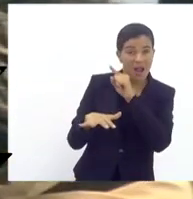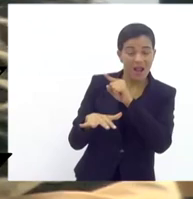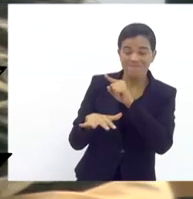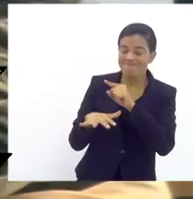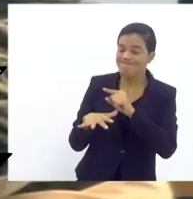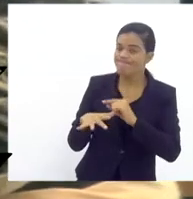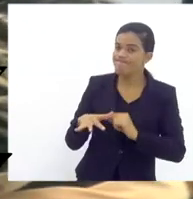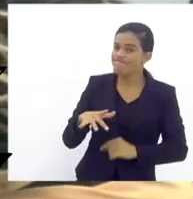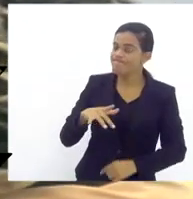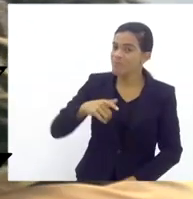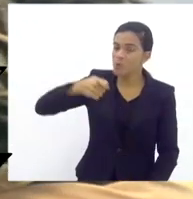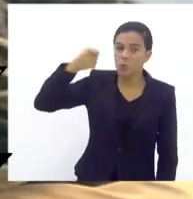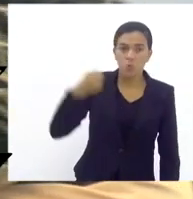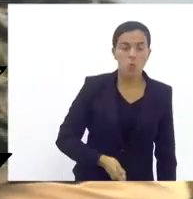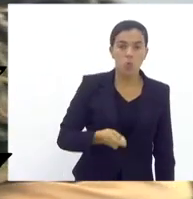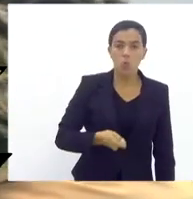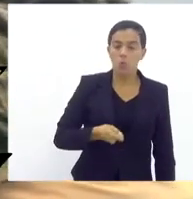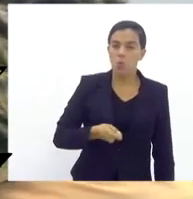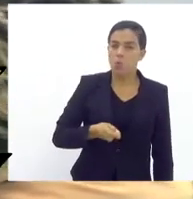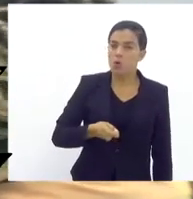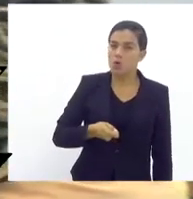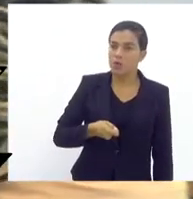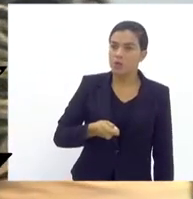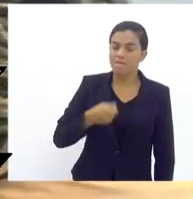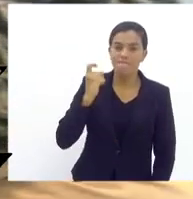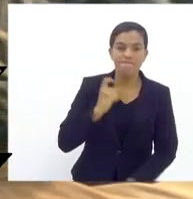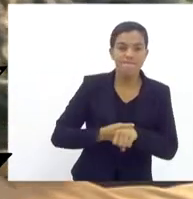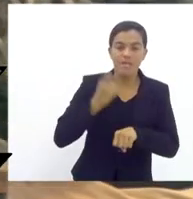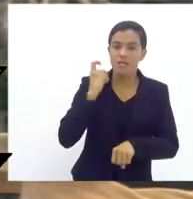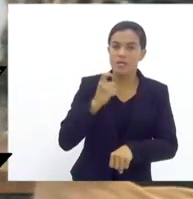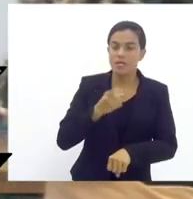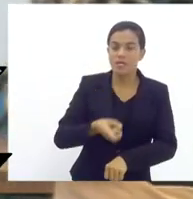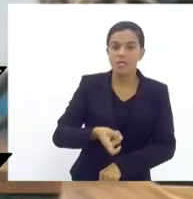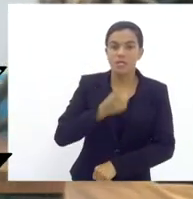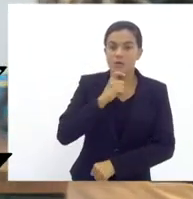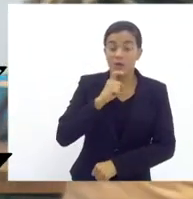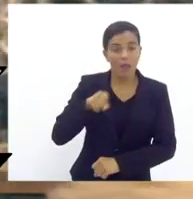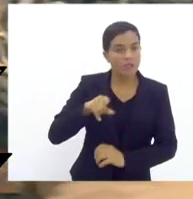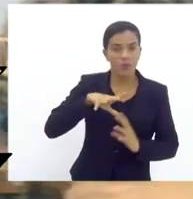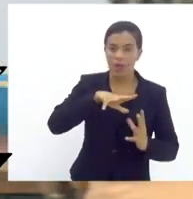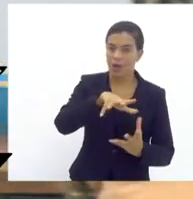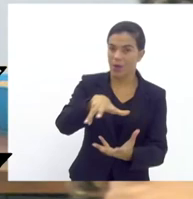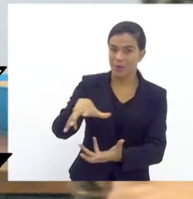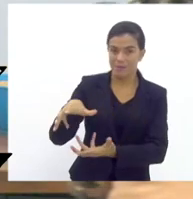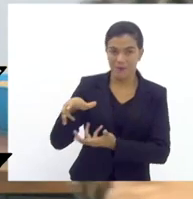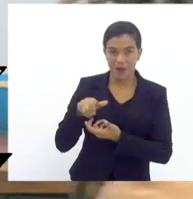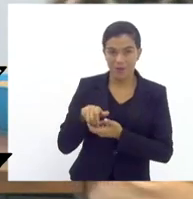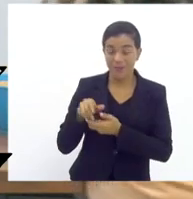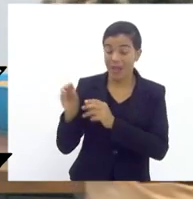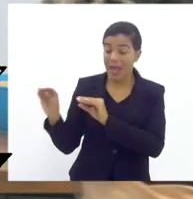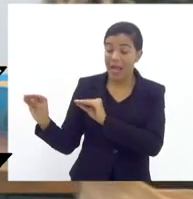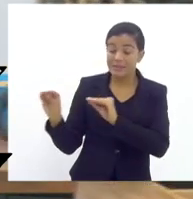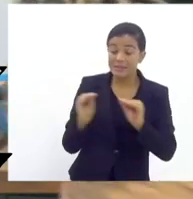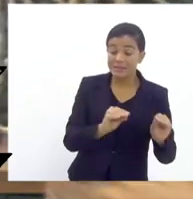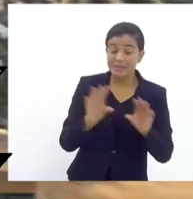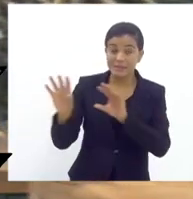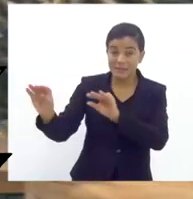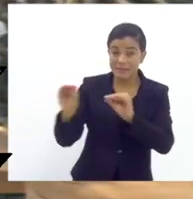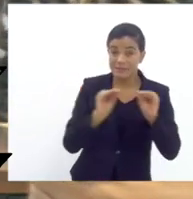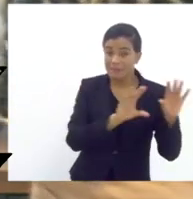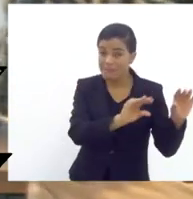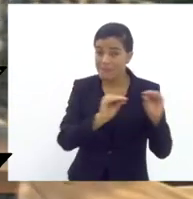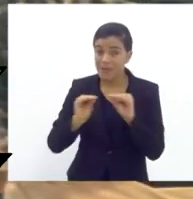hostil E isso tem tudo a ver com a gente isso é Global as migrações são globais